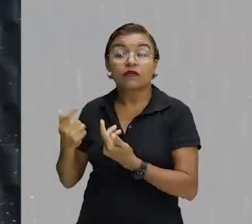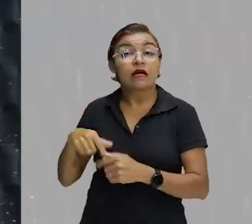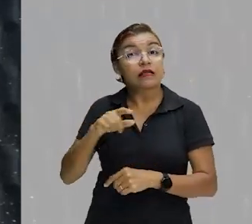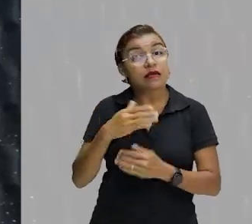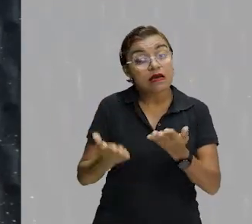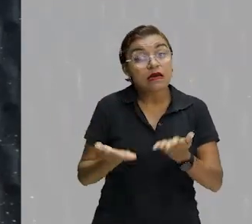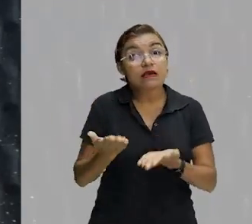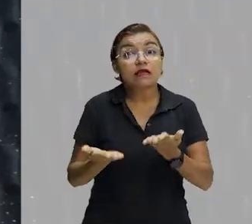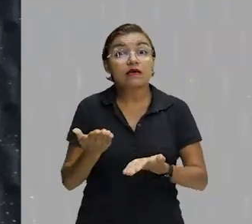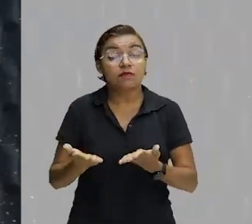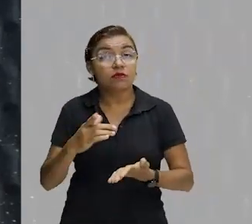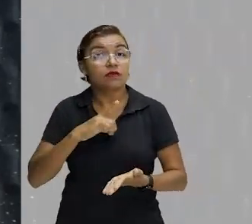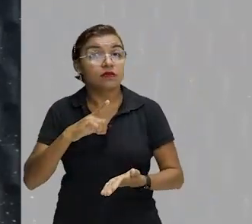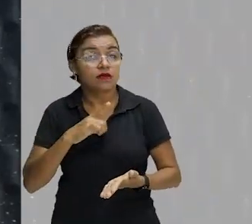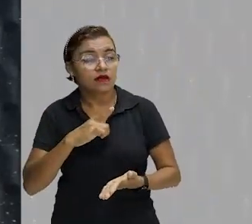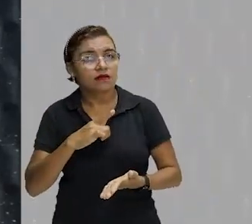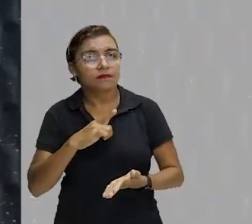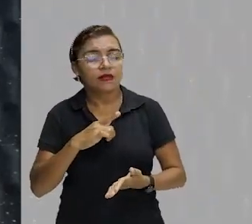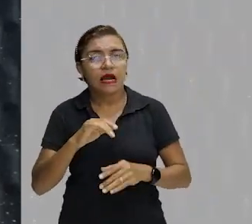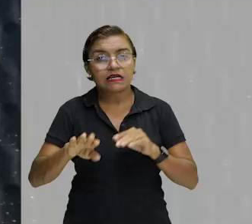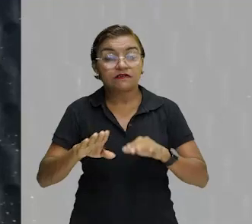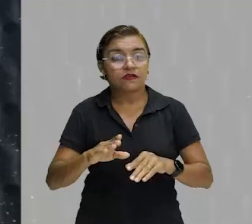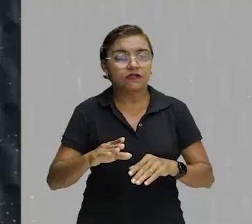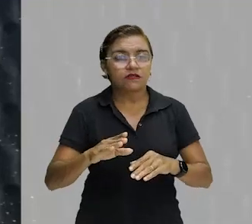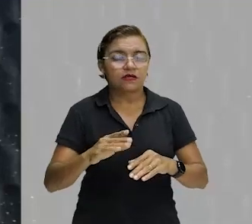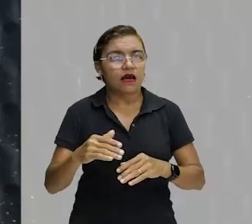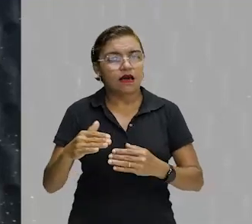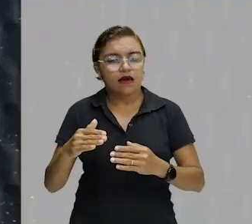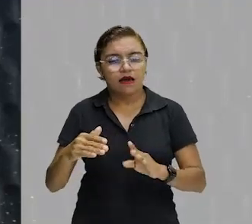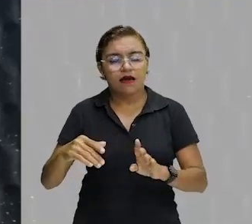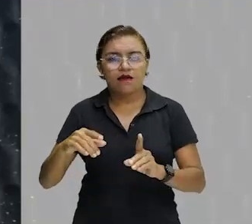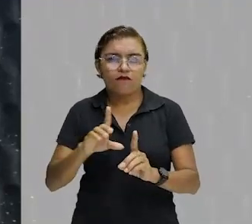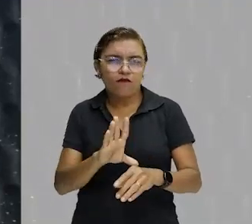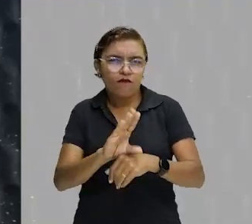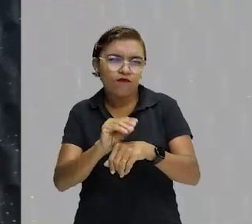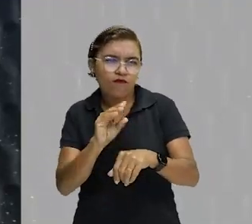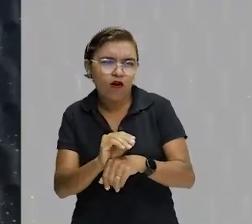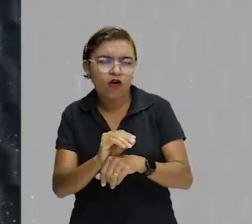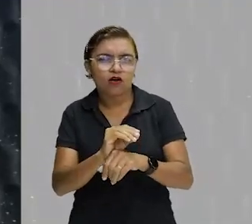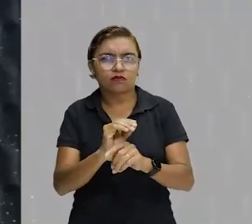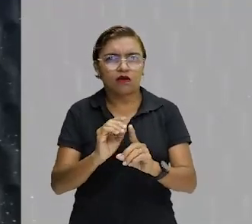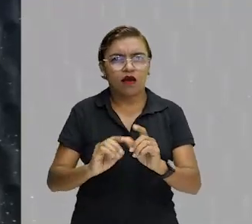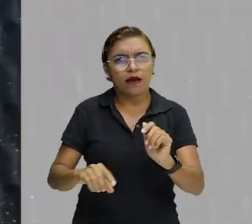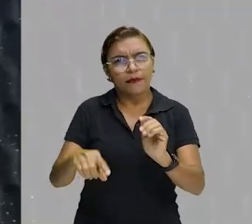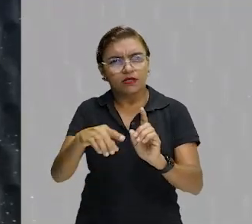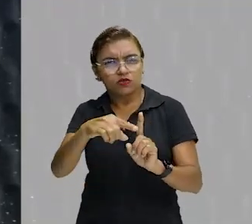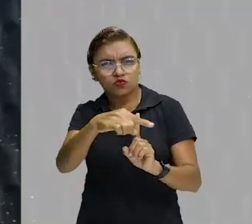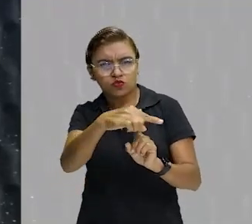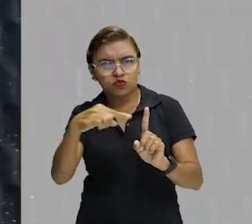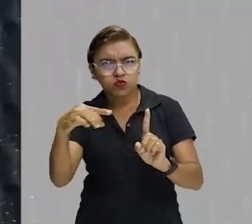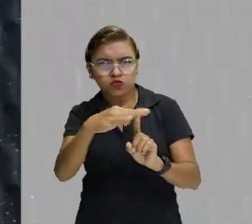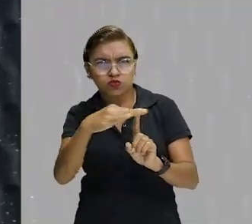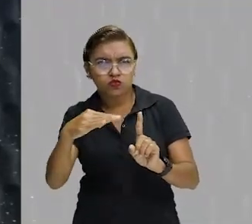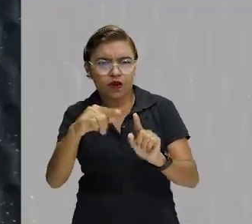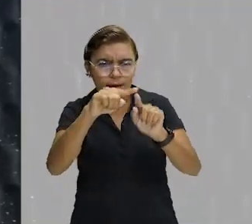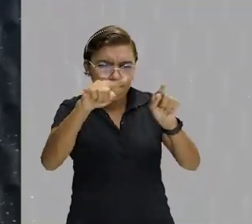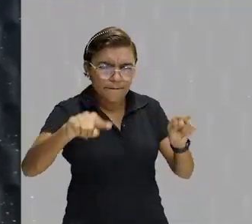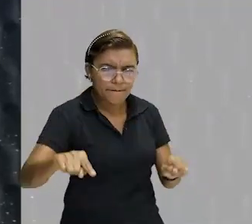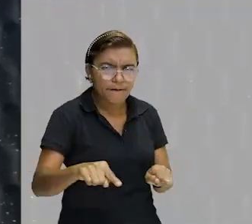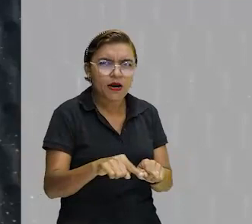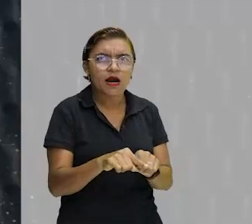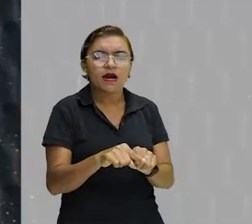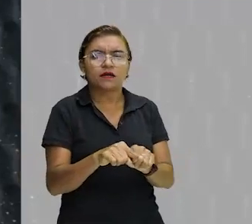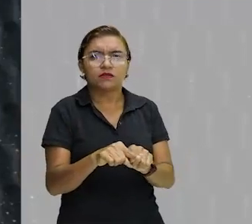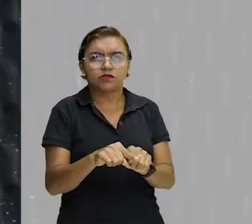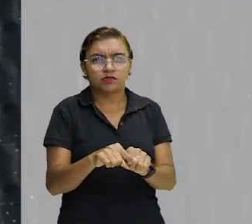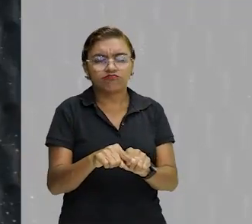equilíbrio. Já tem gente que a pessoa fica com a cabeça cortada aqui. Hoje é até mais fácil, porque a gente vê a imagem final, mas antigamente, meu amigo, era uma